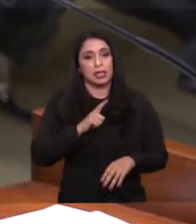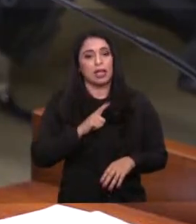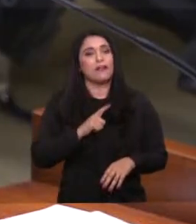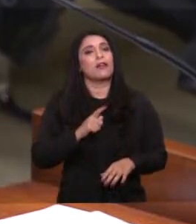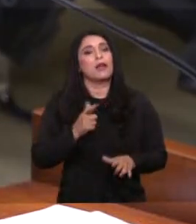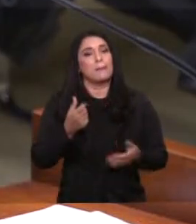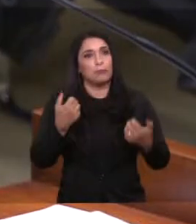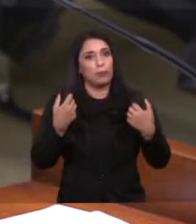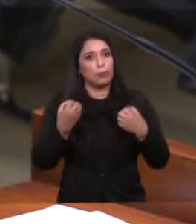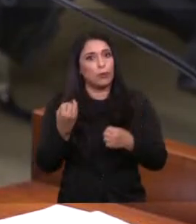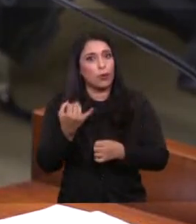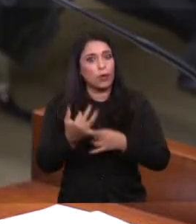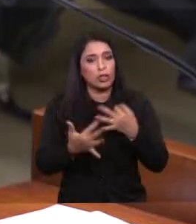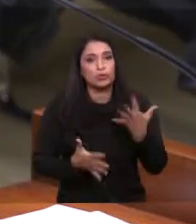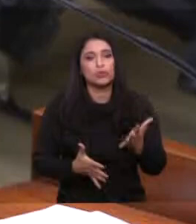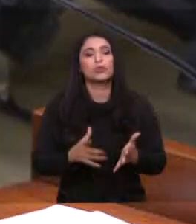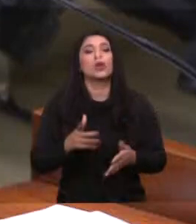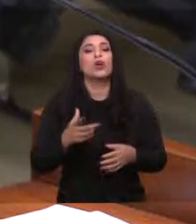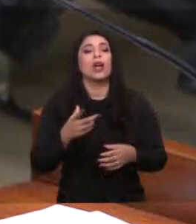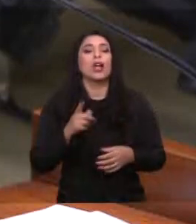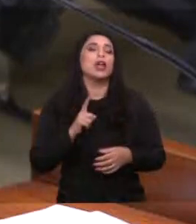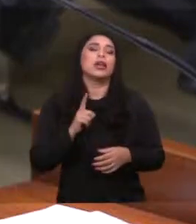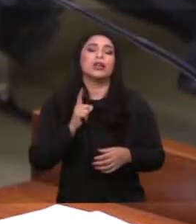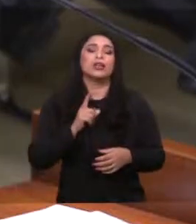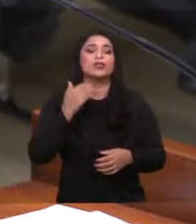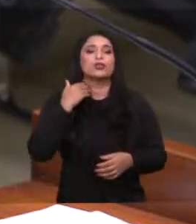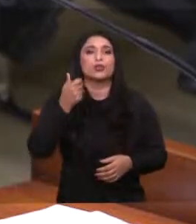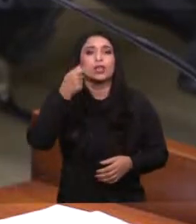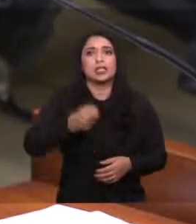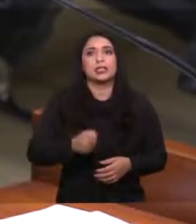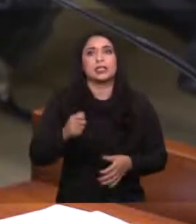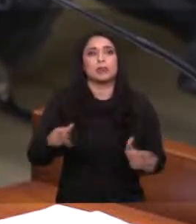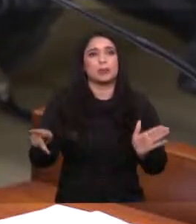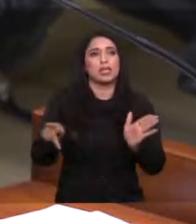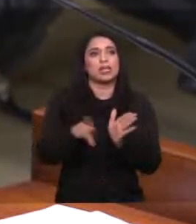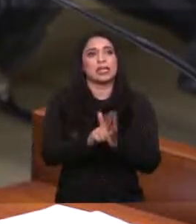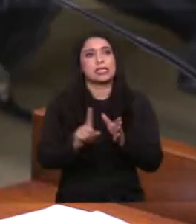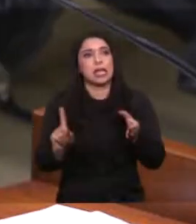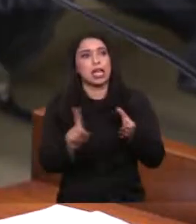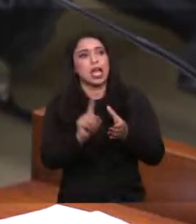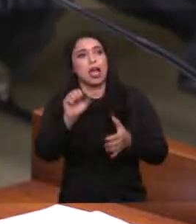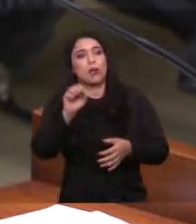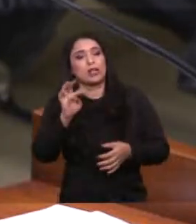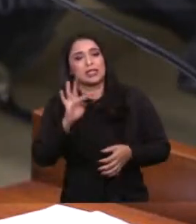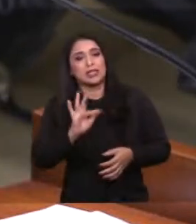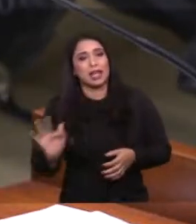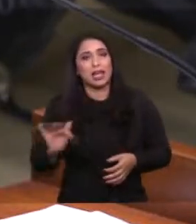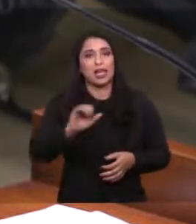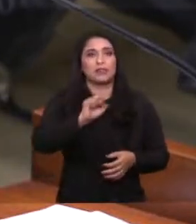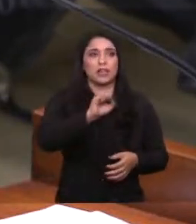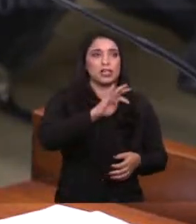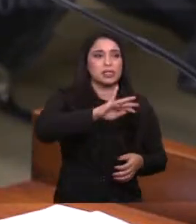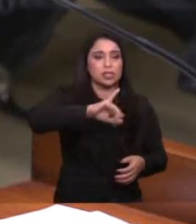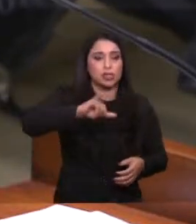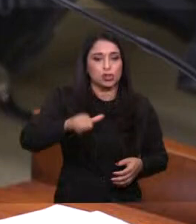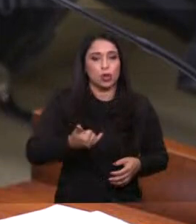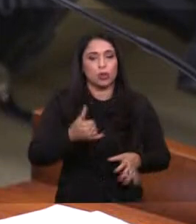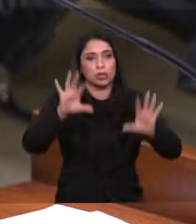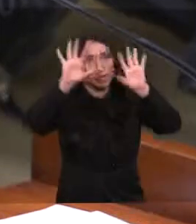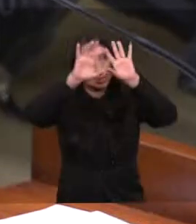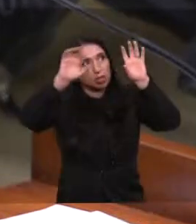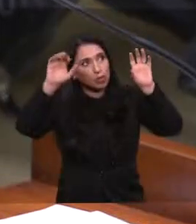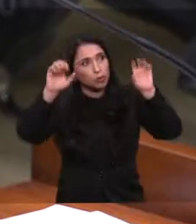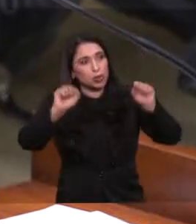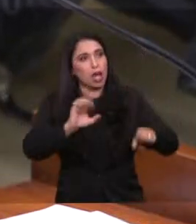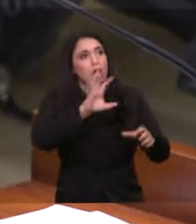não faltam pretendentes para integrar o Superior Tribunal de Justiça, assim como não faltam pretendentes para integrar os tribunais